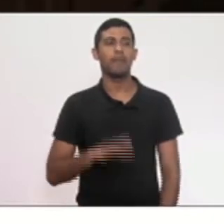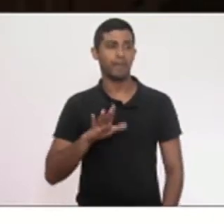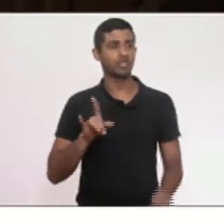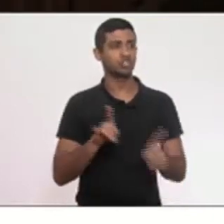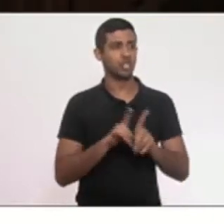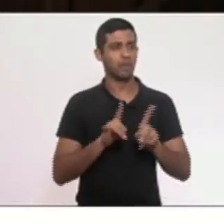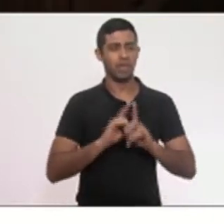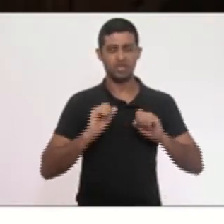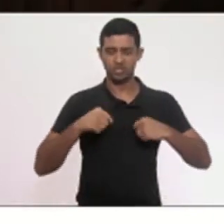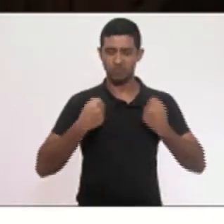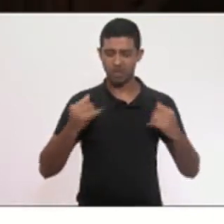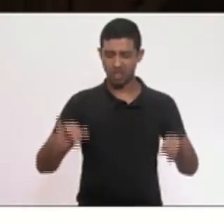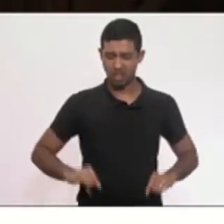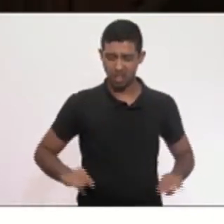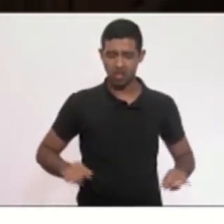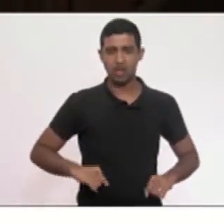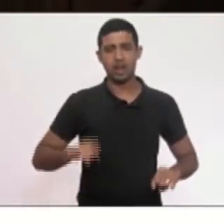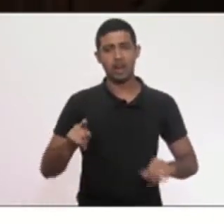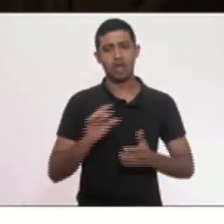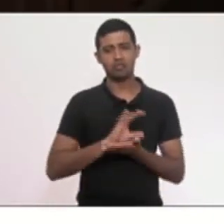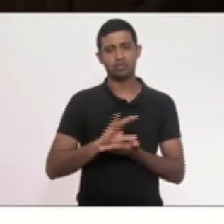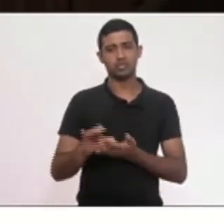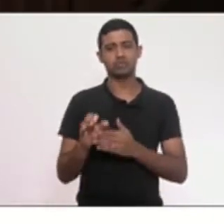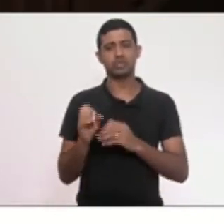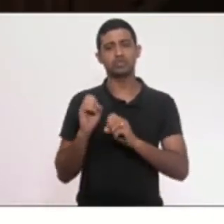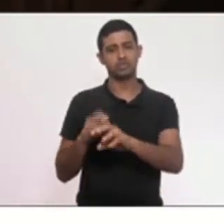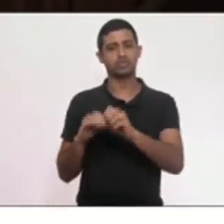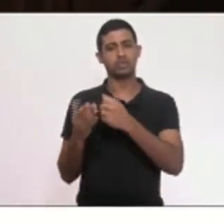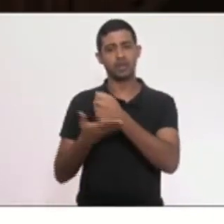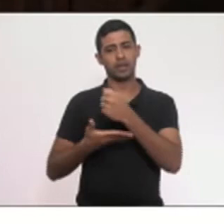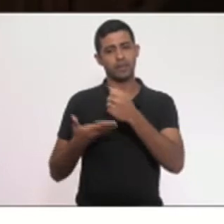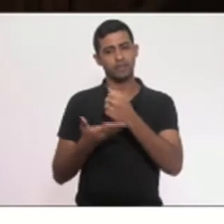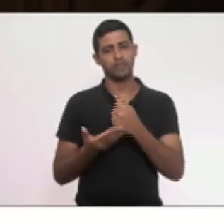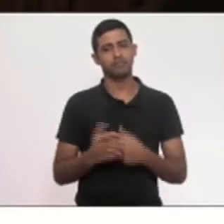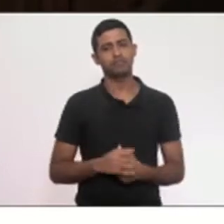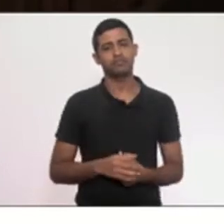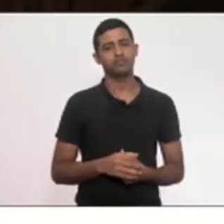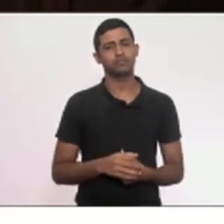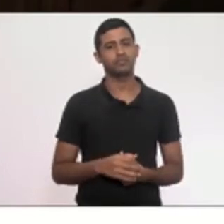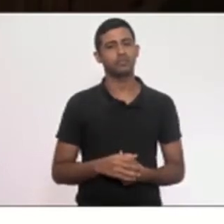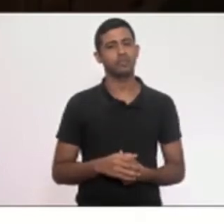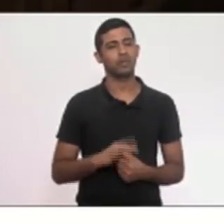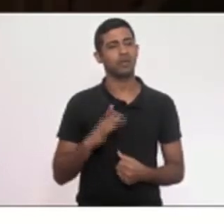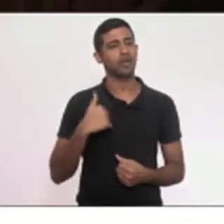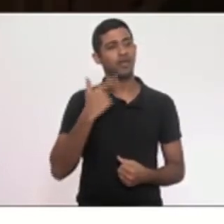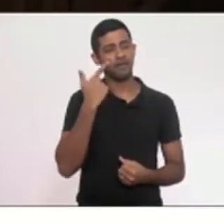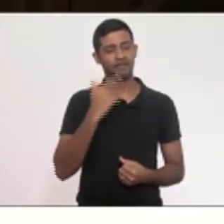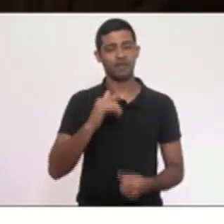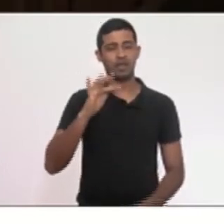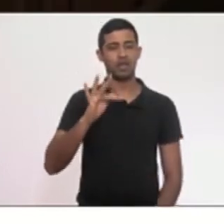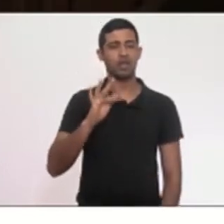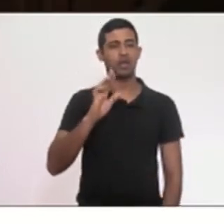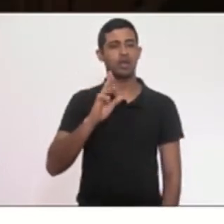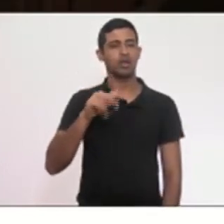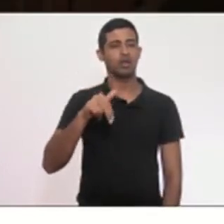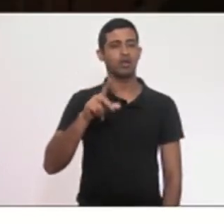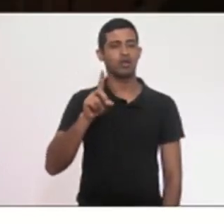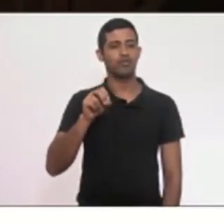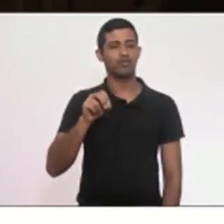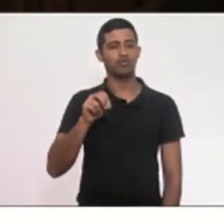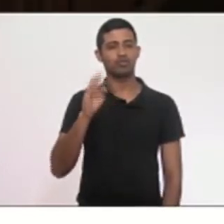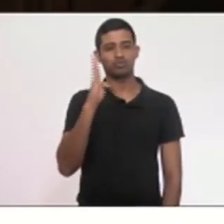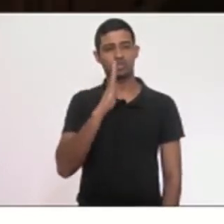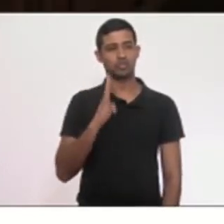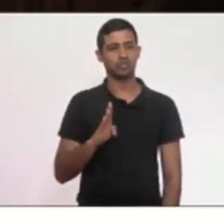sacrifica os investimentos da educação básica, que afinal de contas, o que é o Fundo Nacional de Desenvolvimento da Educação,